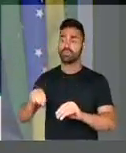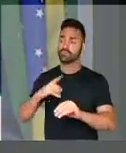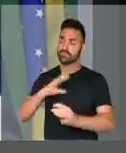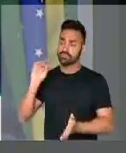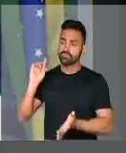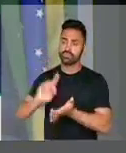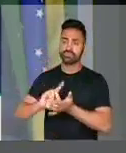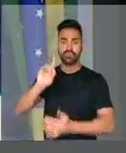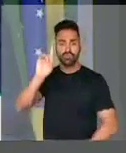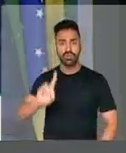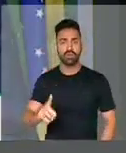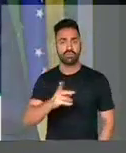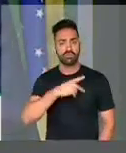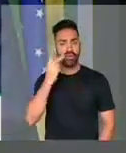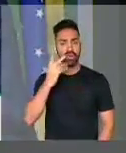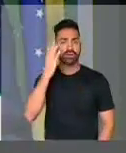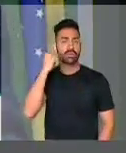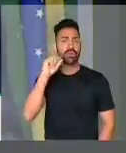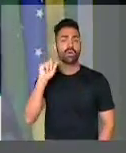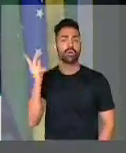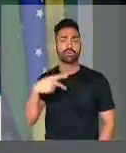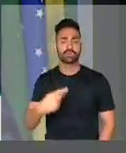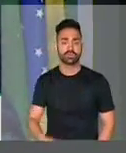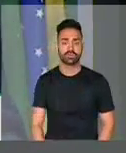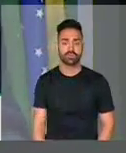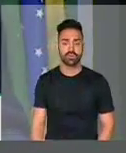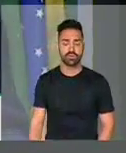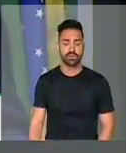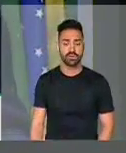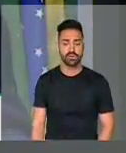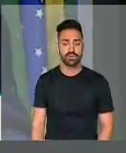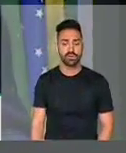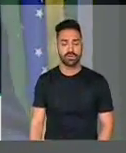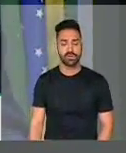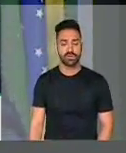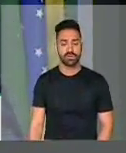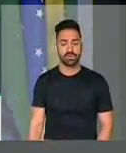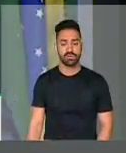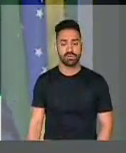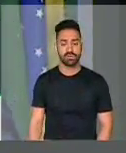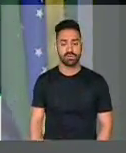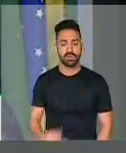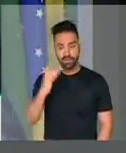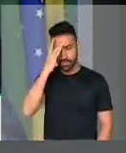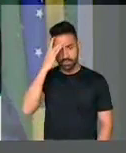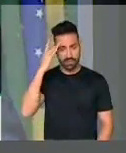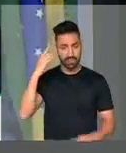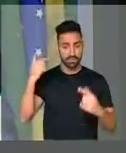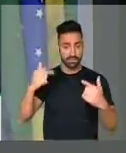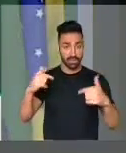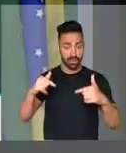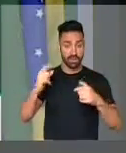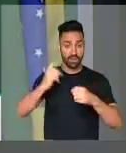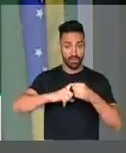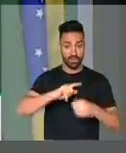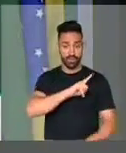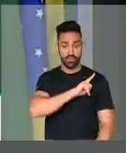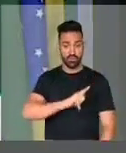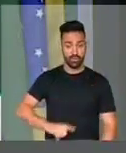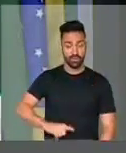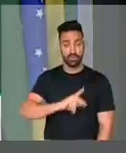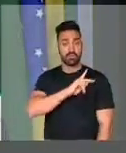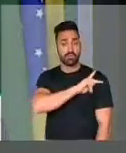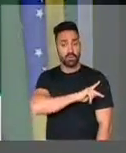voz e o direito de saber o que acontece. Espero que os que fazem o governo do Piauí